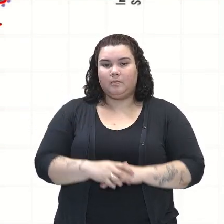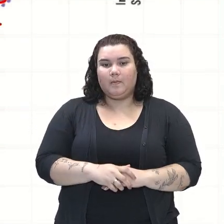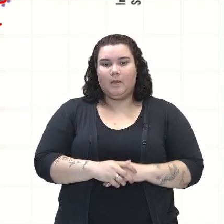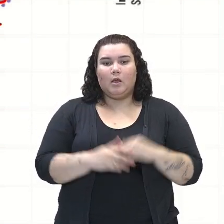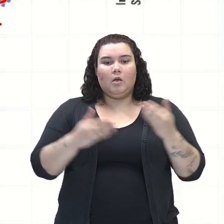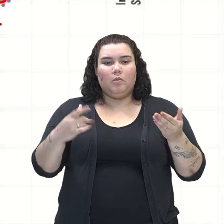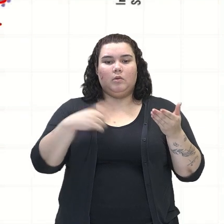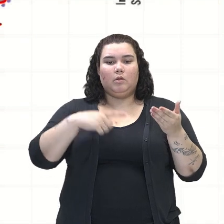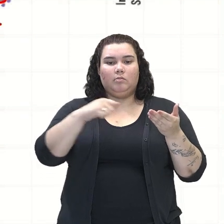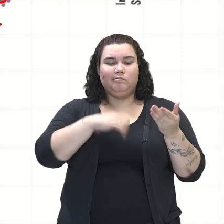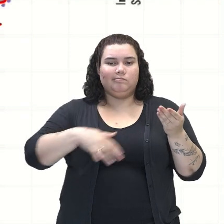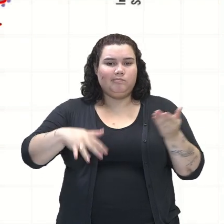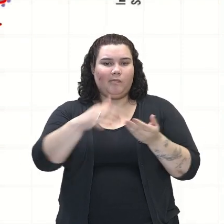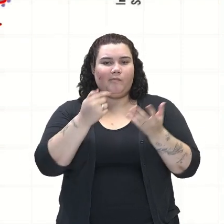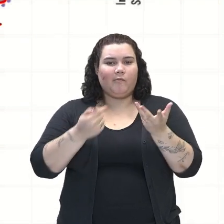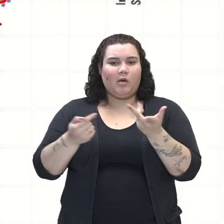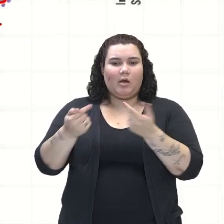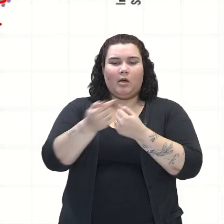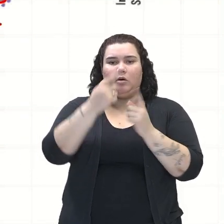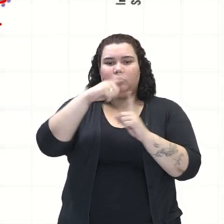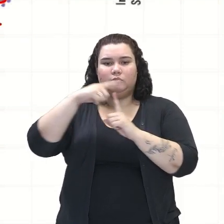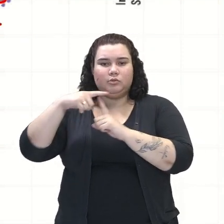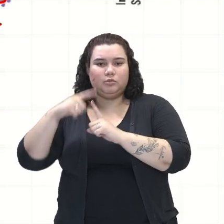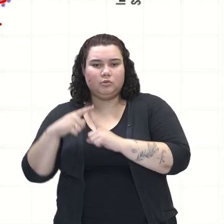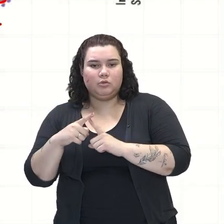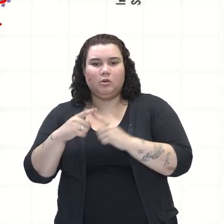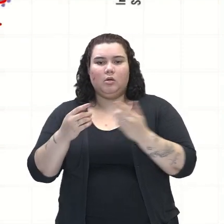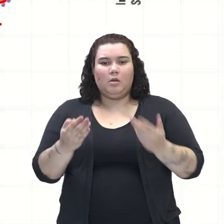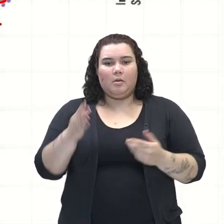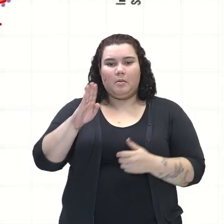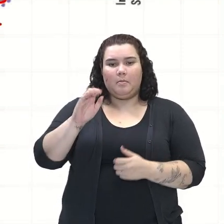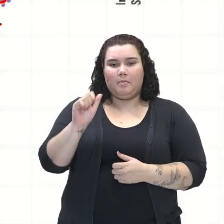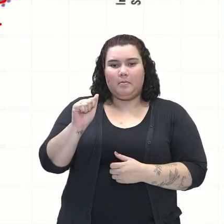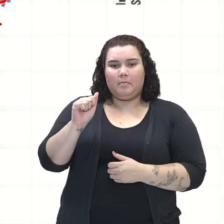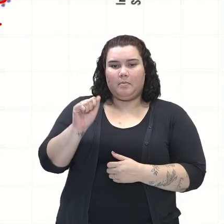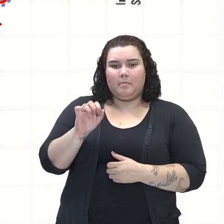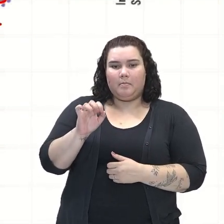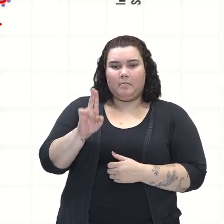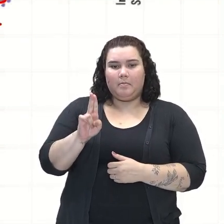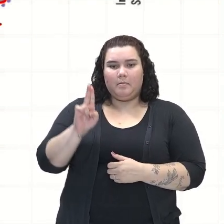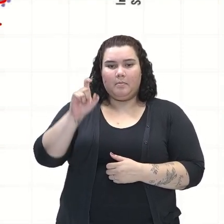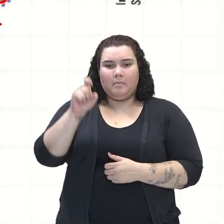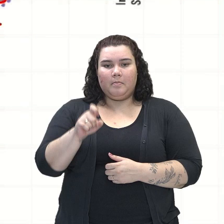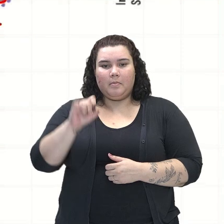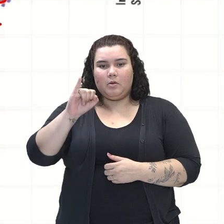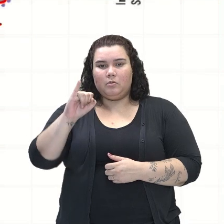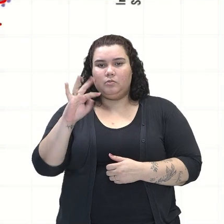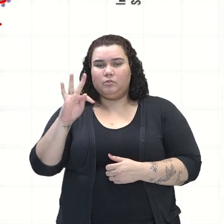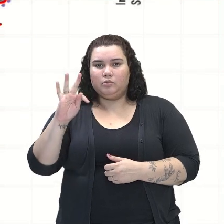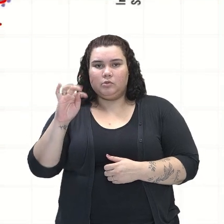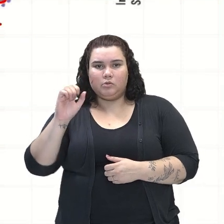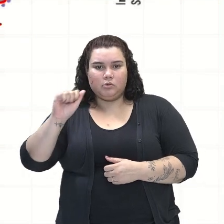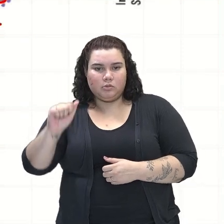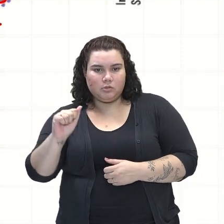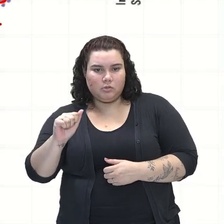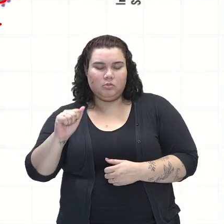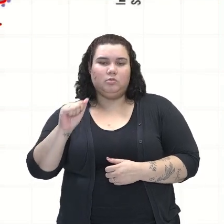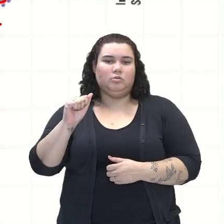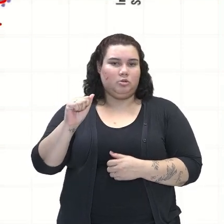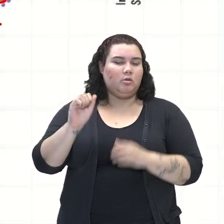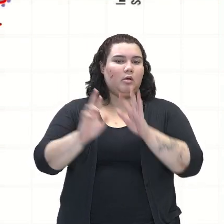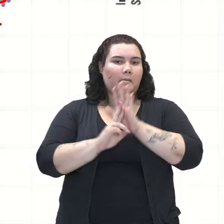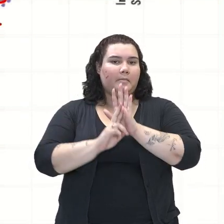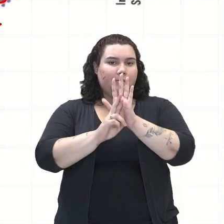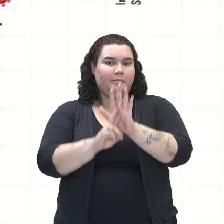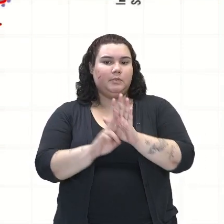de uma forma geral, tá certo? A bauxita, por exemplo, que está representada aqui, olha, com um quadrado que está metade preta e